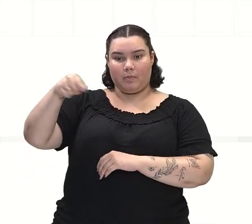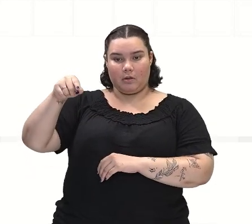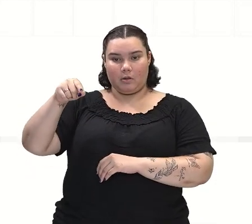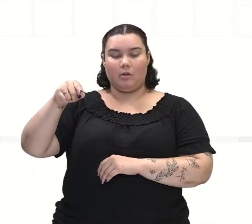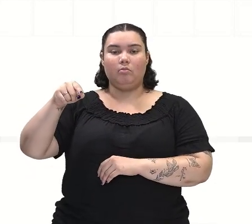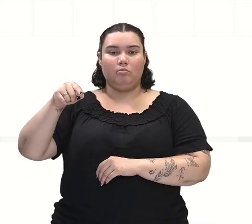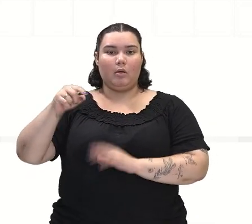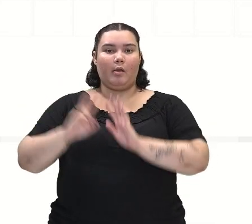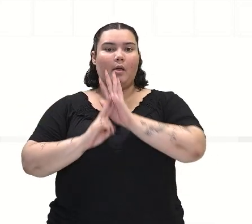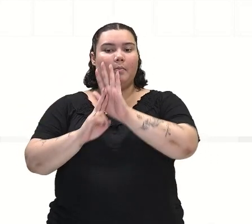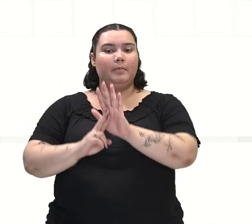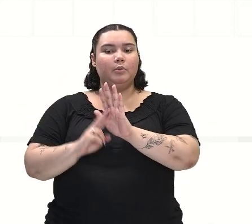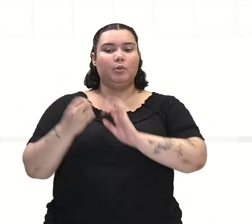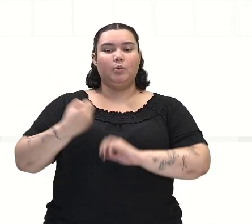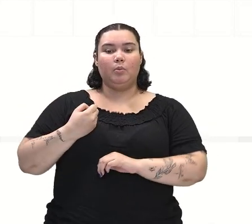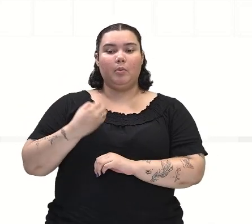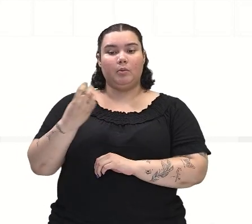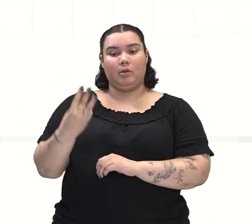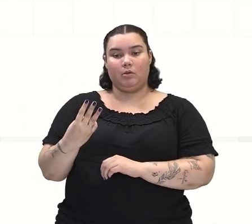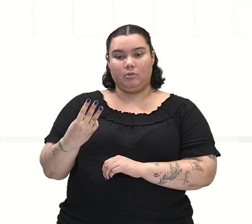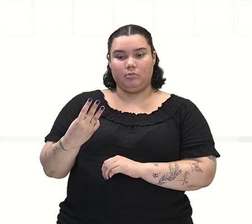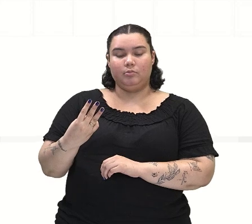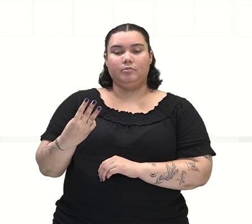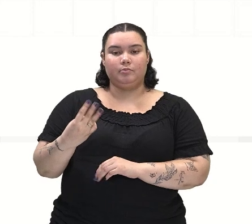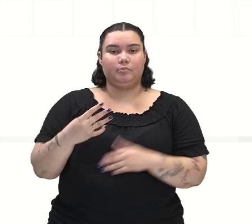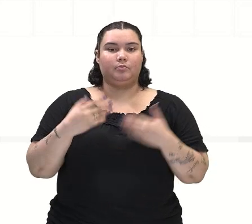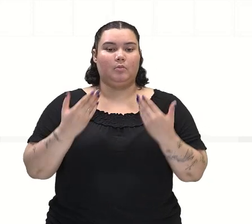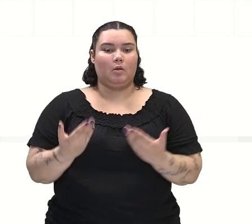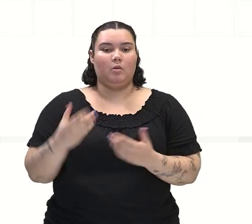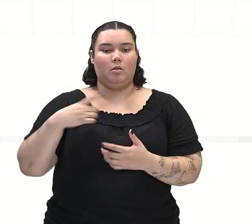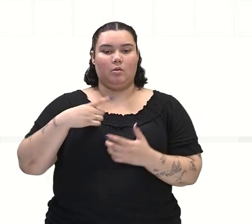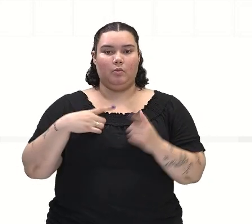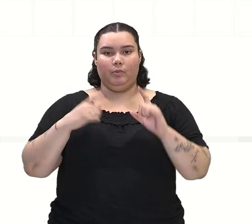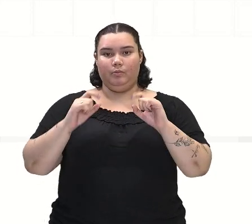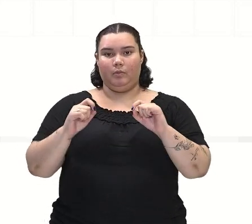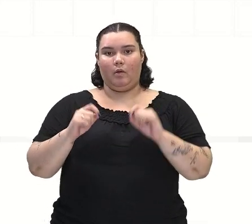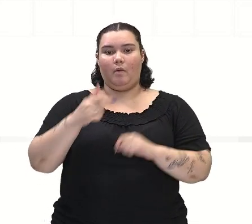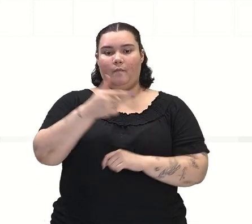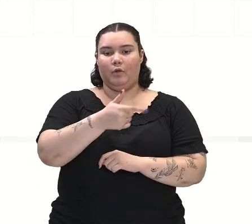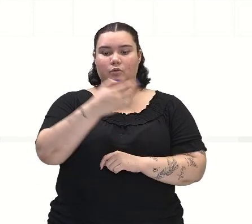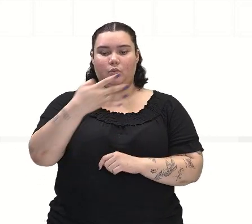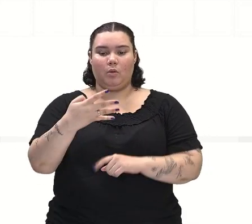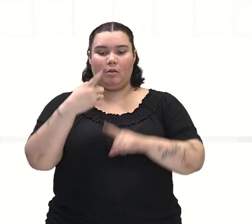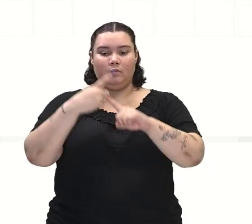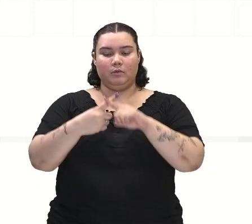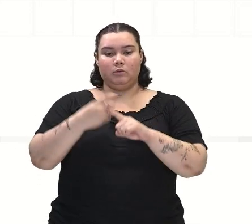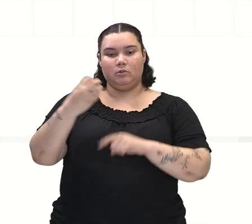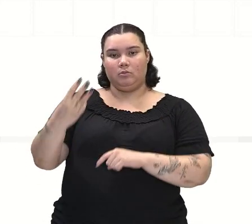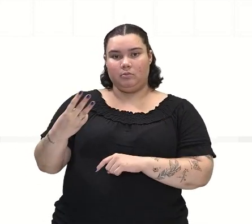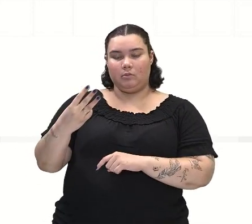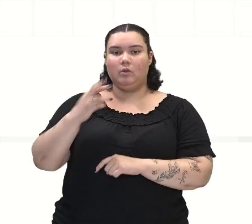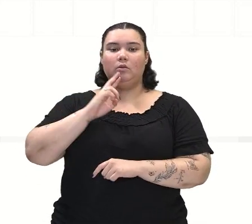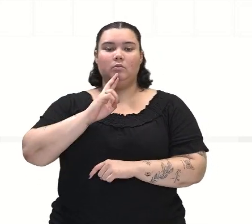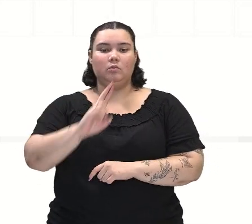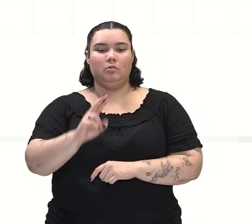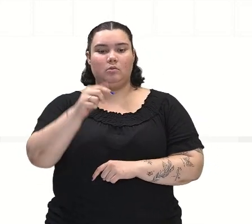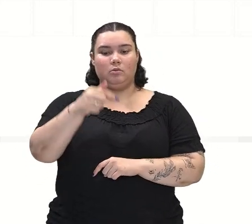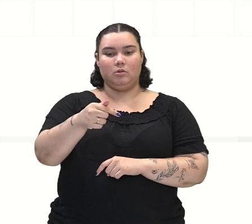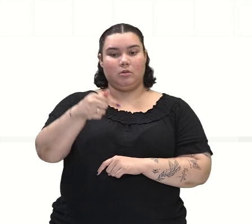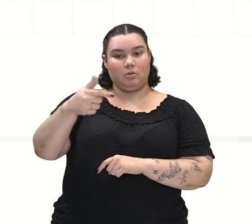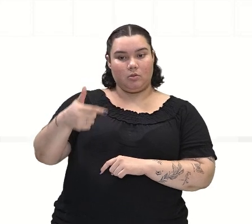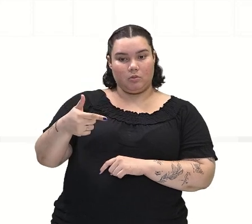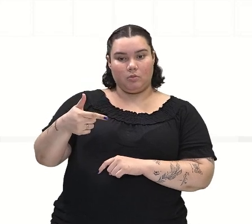esse π por 3, né? E aí ficaria um volume de 24 vezes 3, que daria